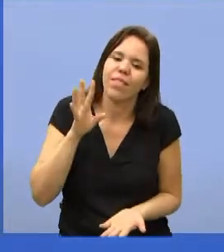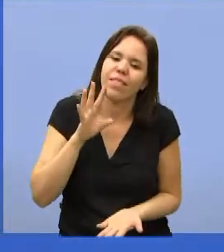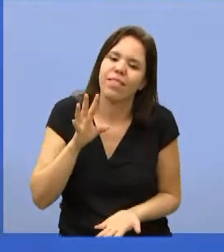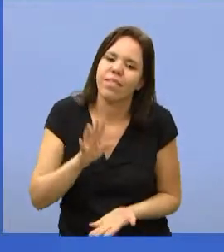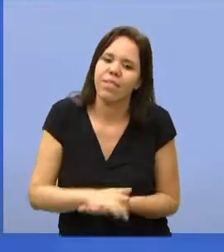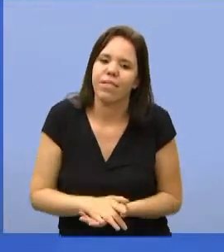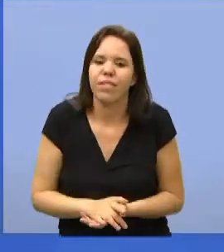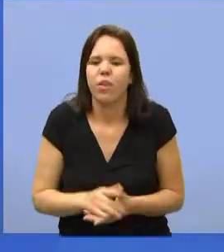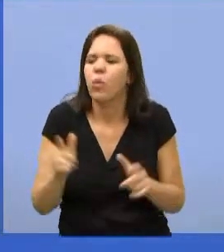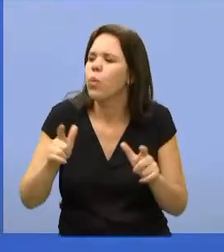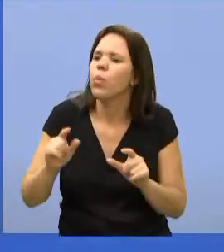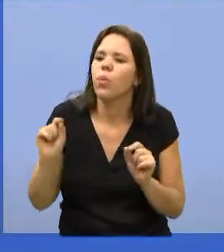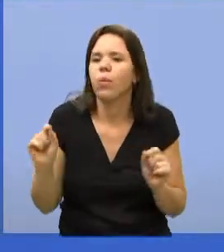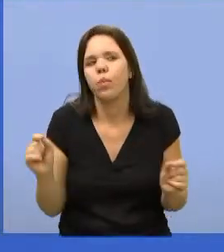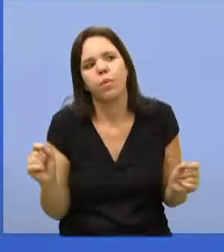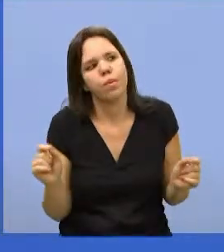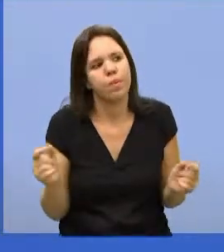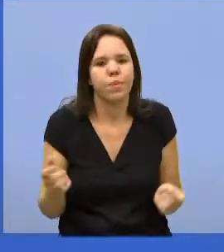que legal! Que lugar é